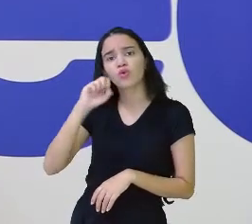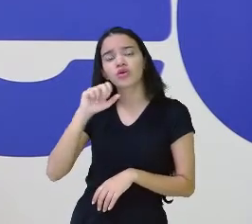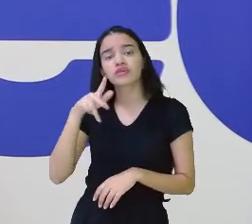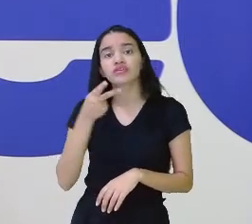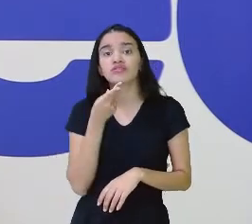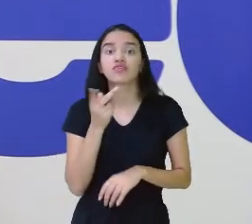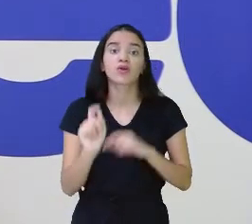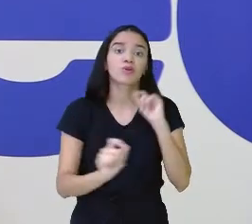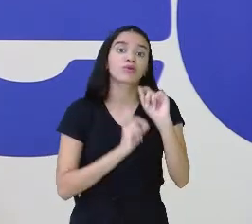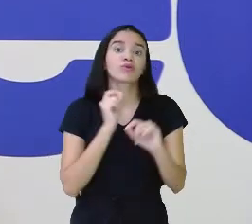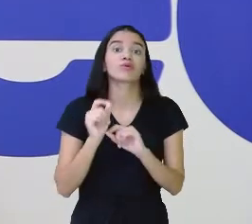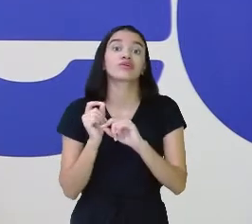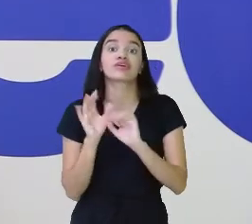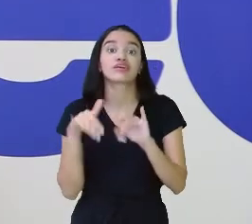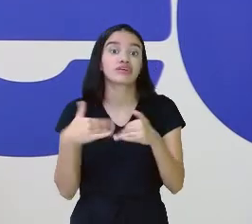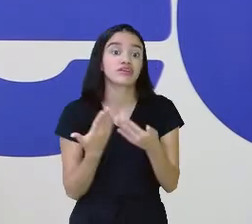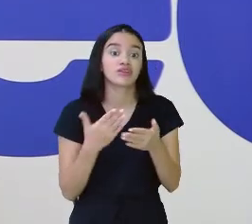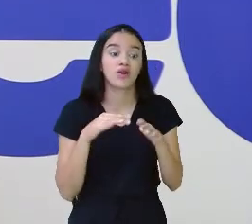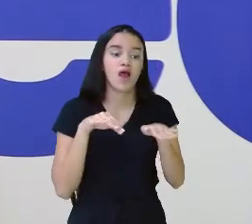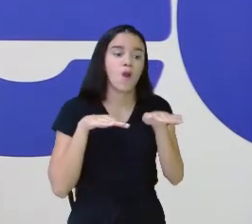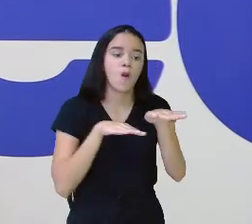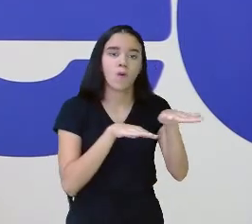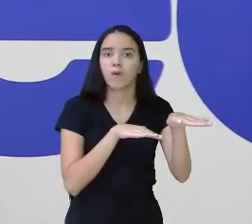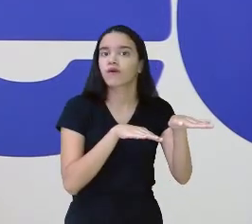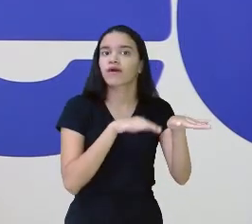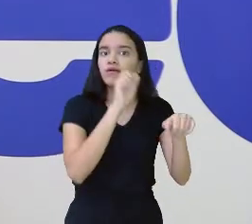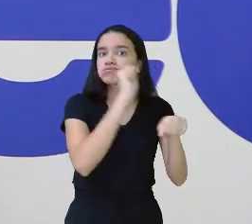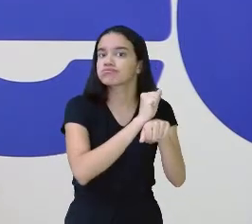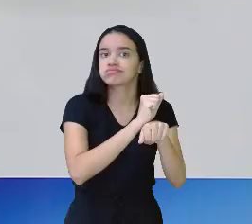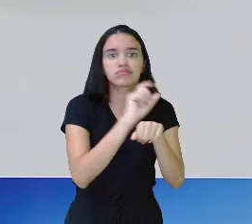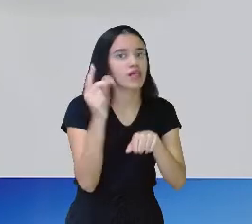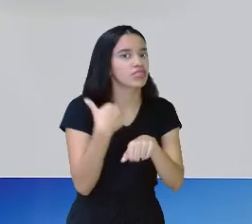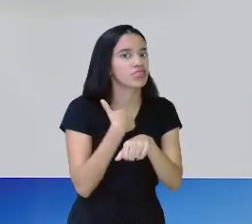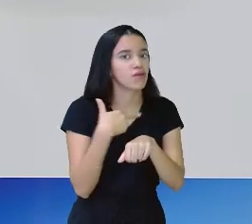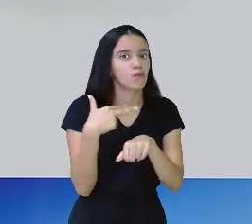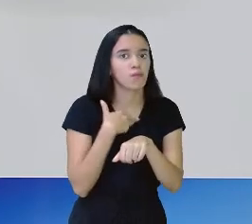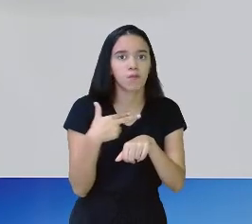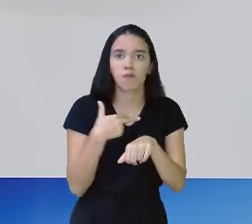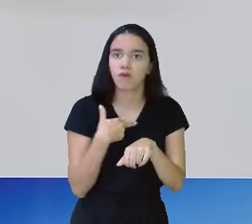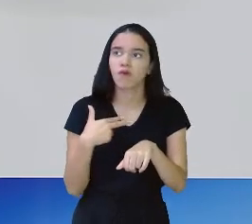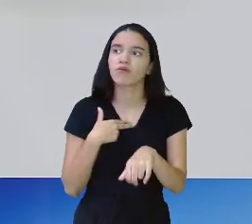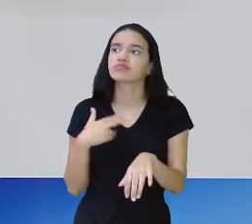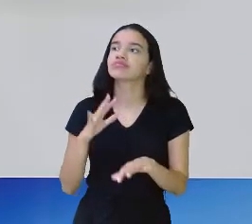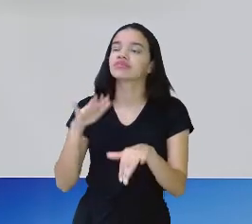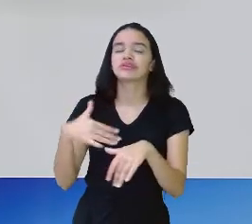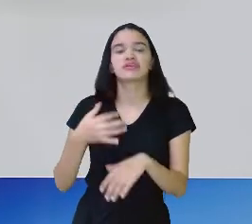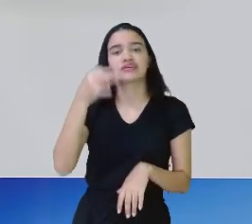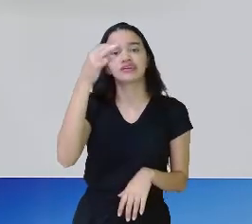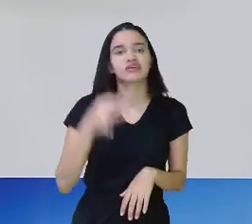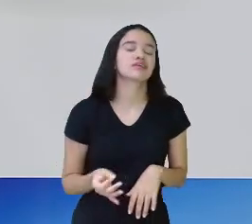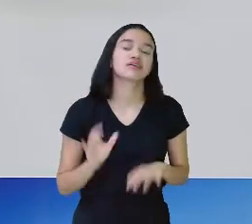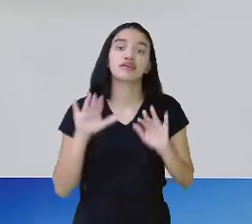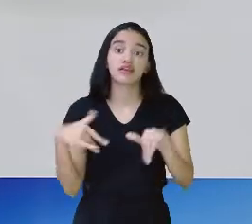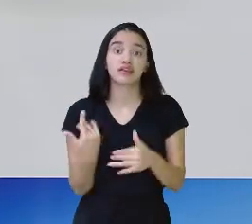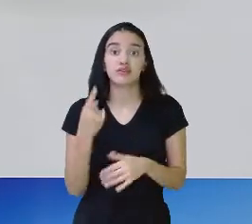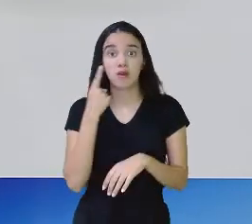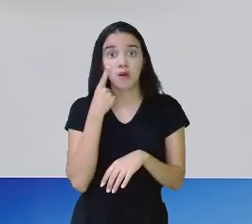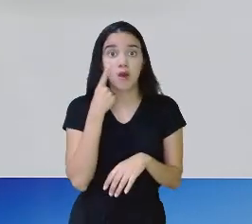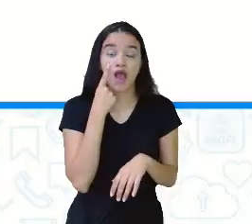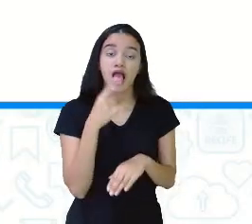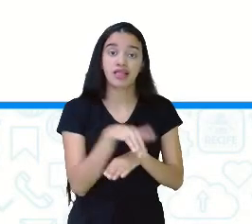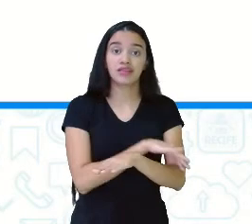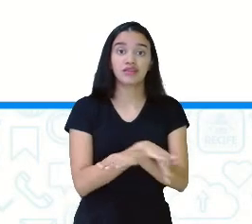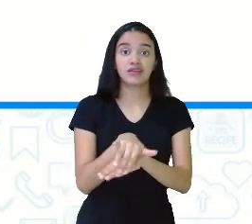não para não estacionar, tá? Aham. Muito bem, exatamente. Então, olha, nas